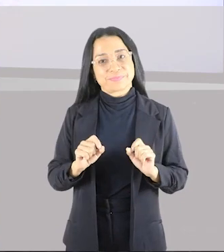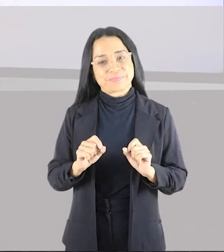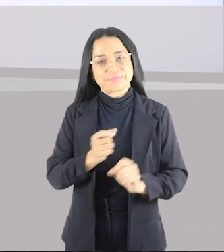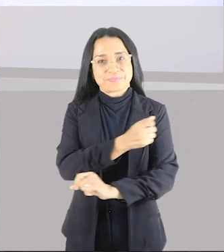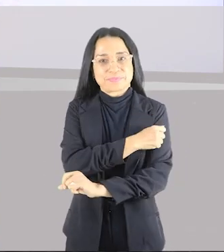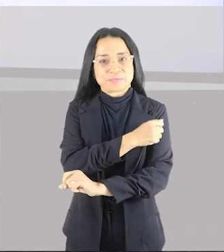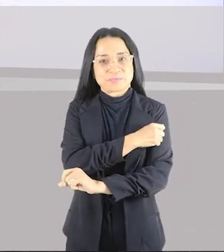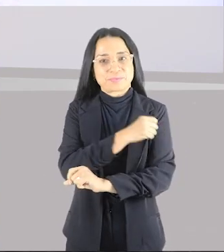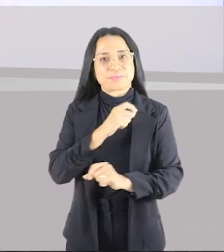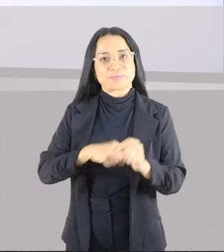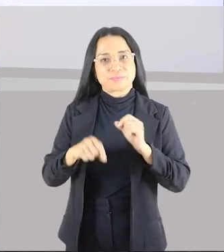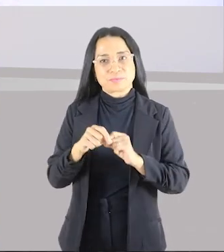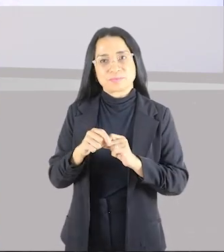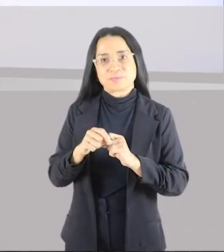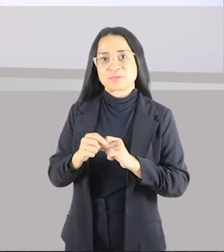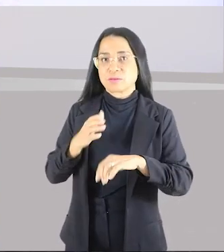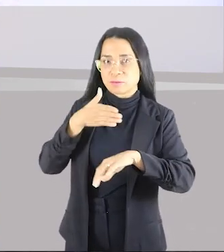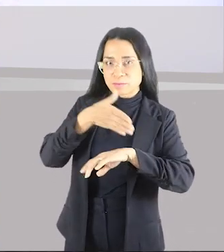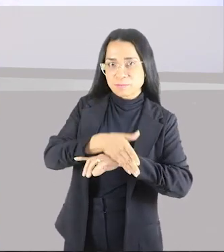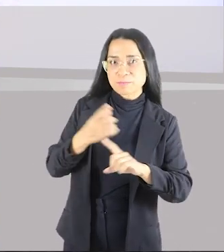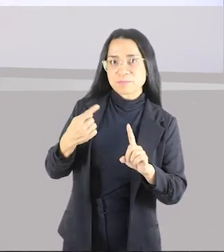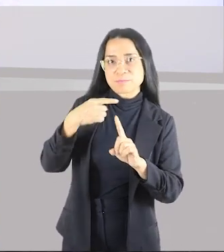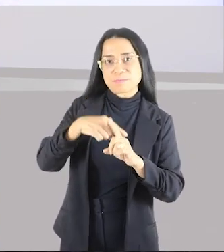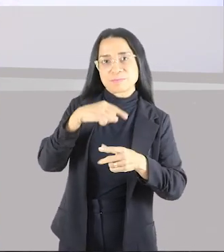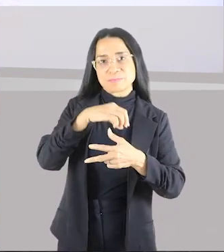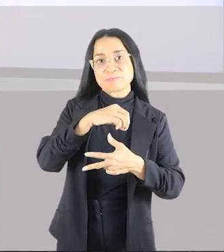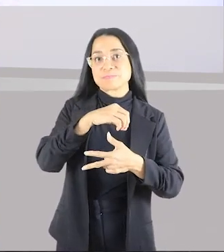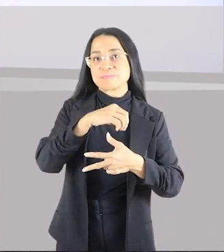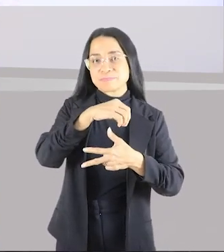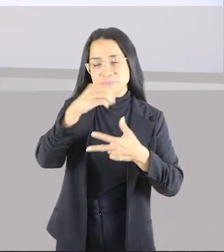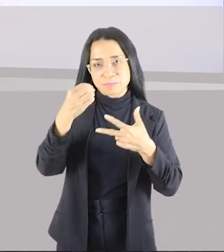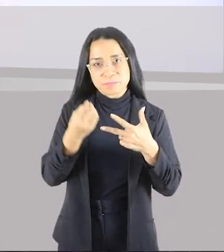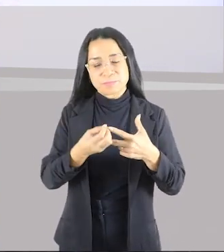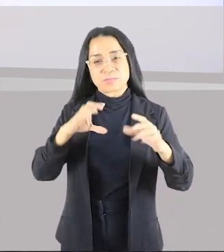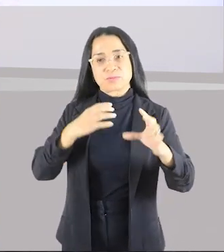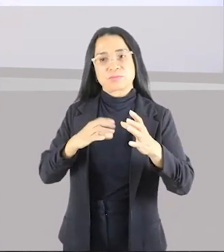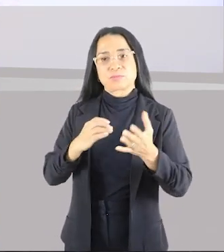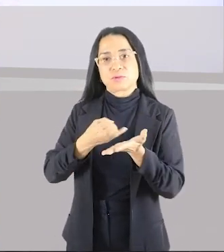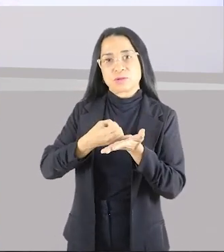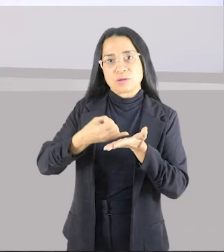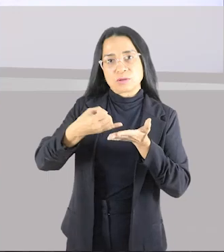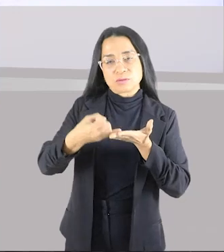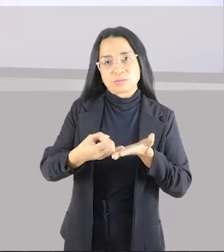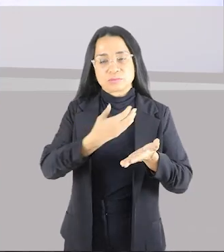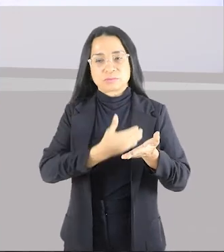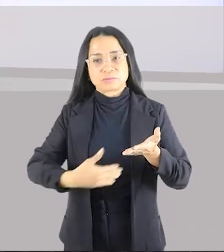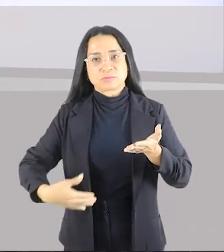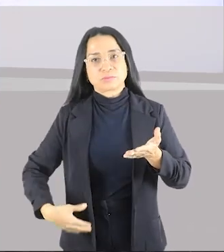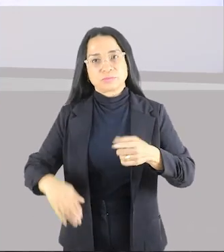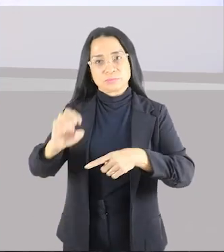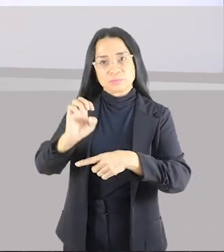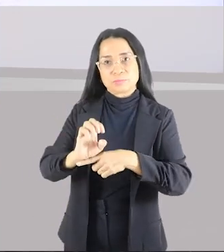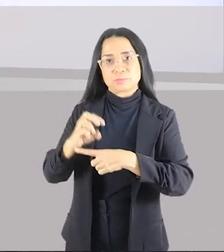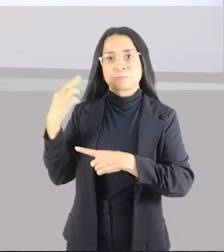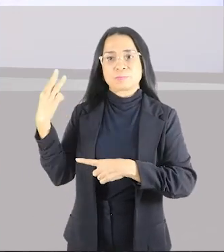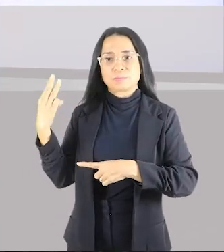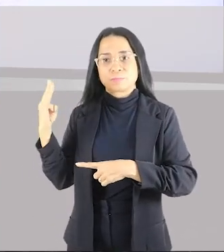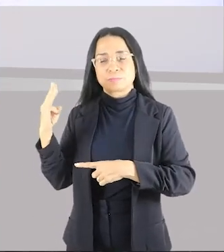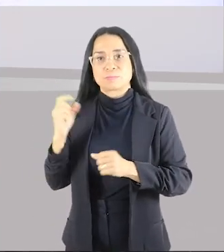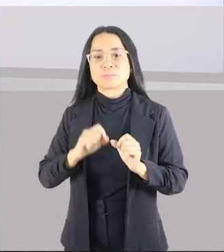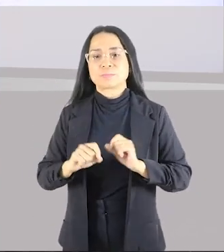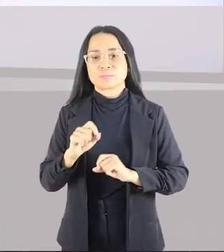caro participante do Aprova Mais Enem dos concursos. Essa é mais uma iniciativa do Governo do Estado do